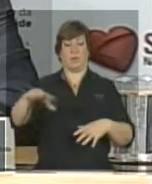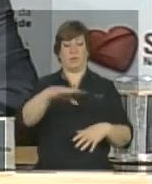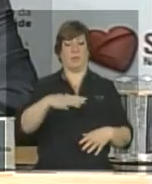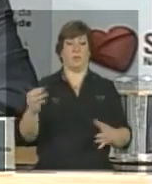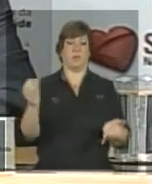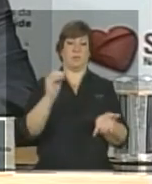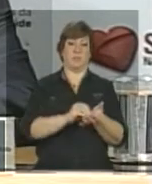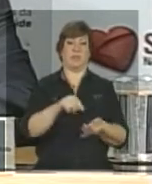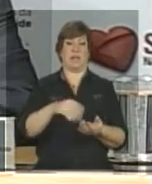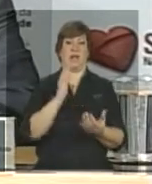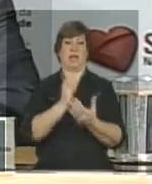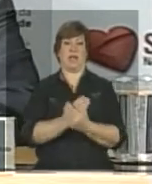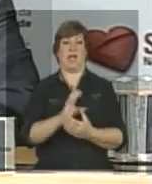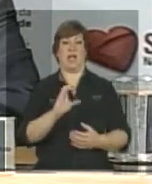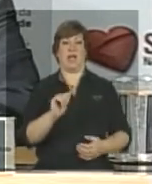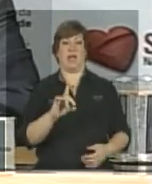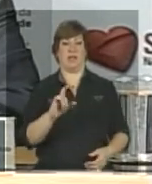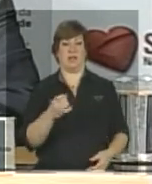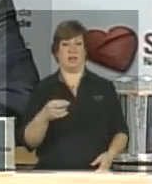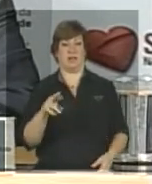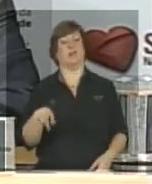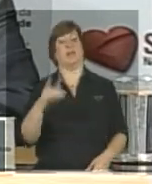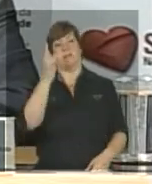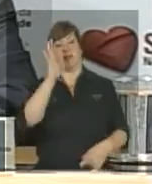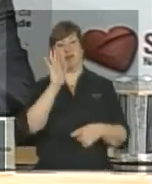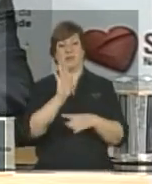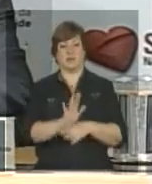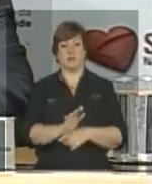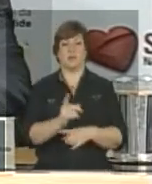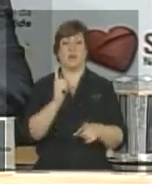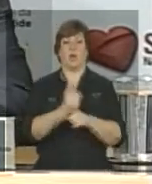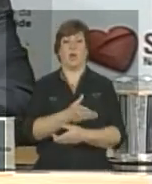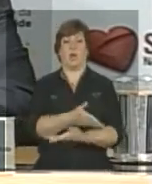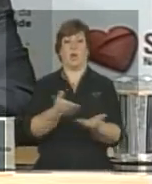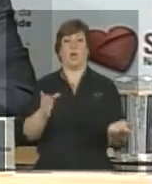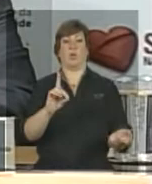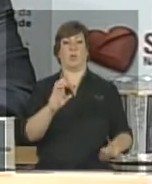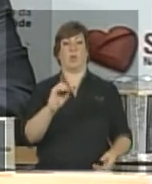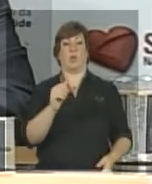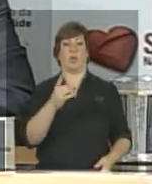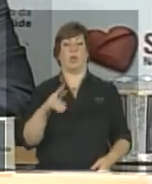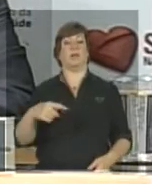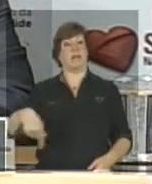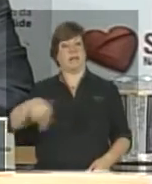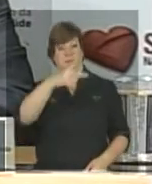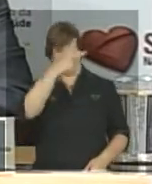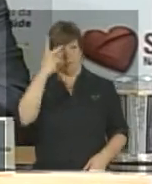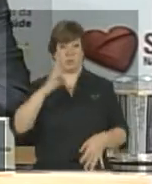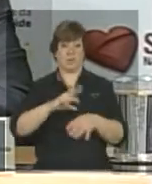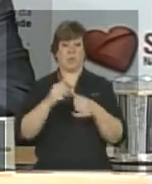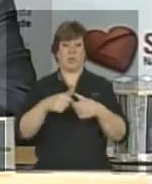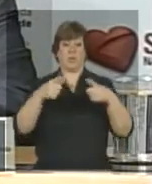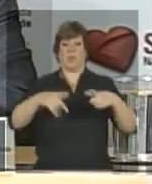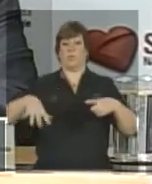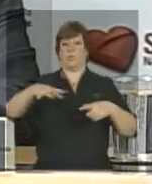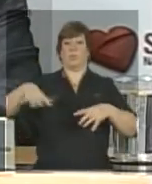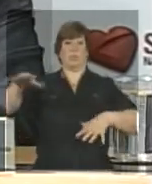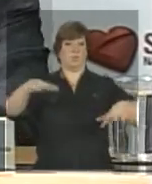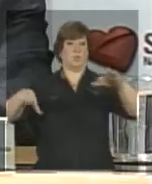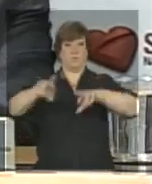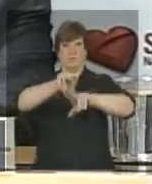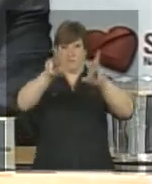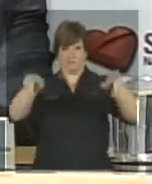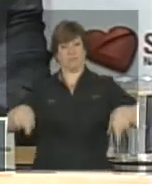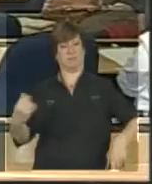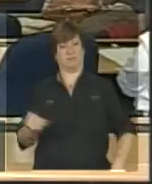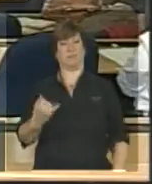o cadastro e facilita o encontro de doadores para esses pacientes que estão nessas diferentes regiões. Então, isso acho que é um fato